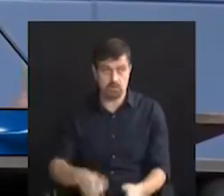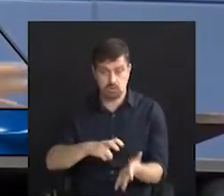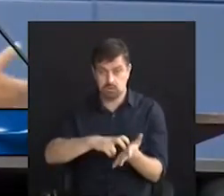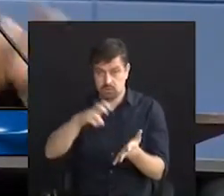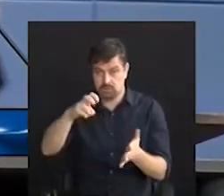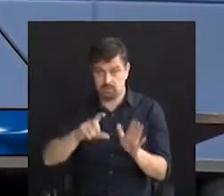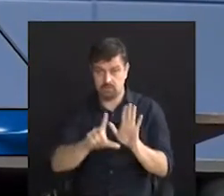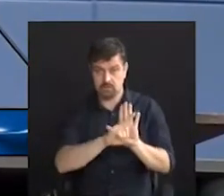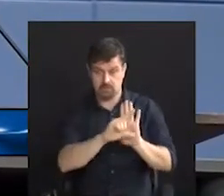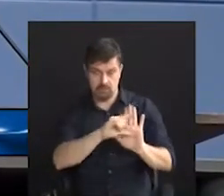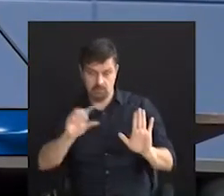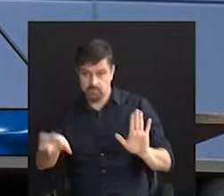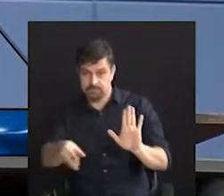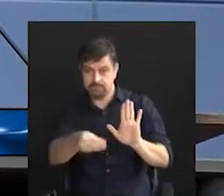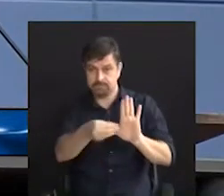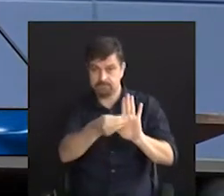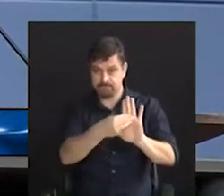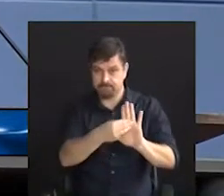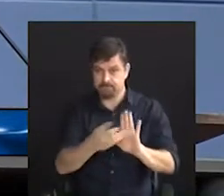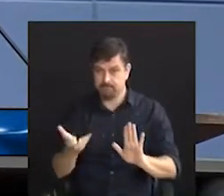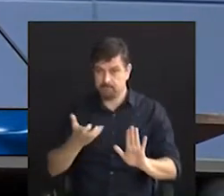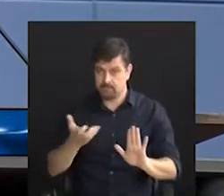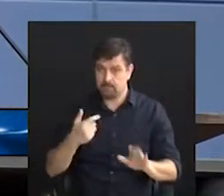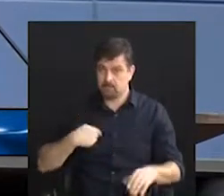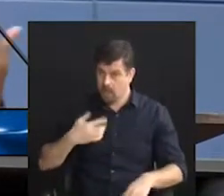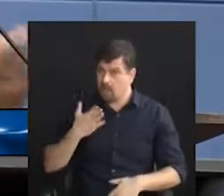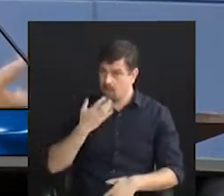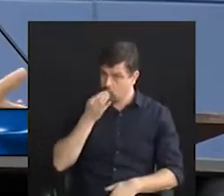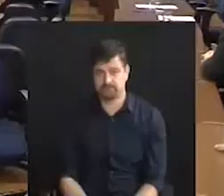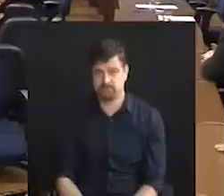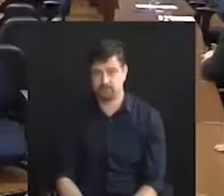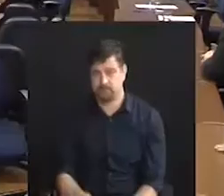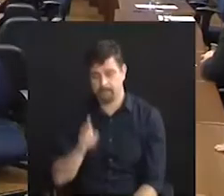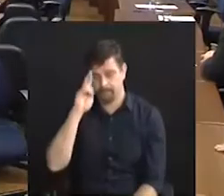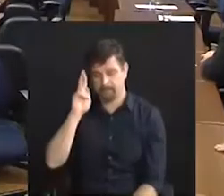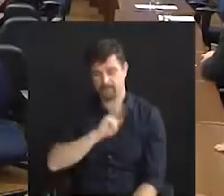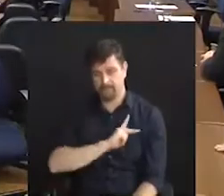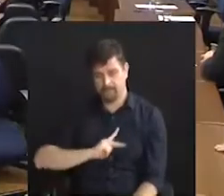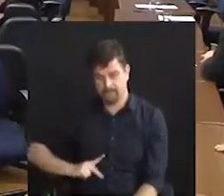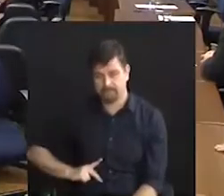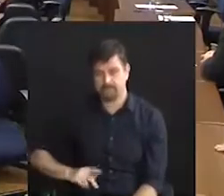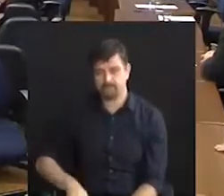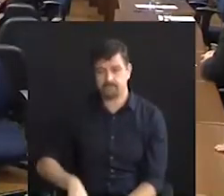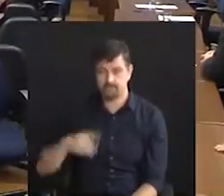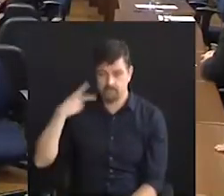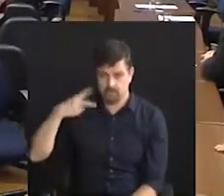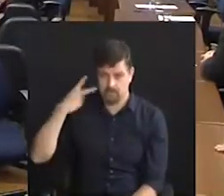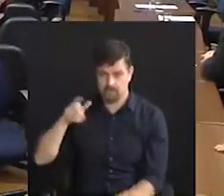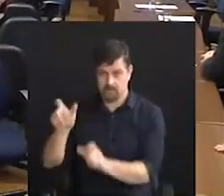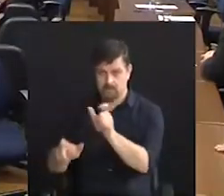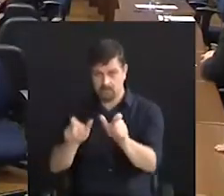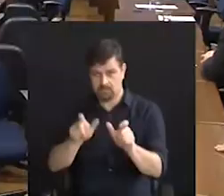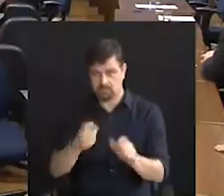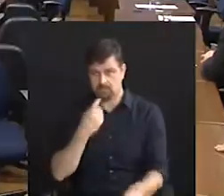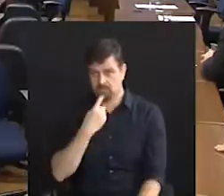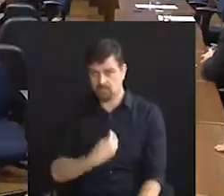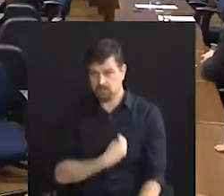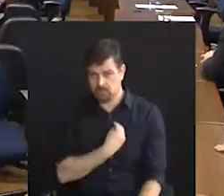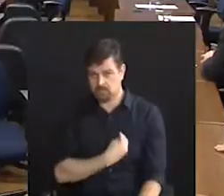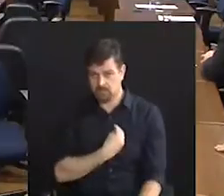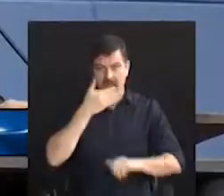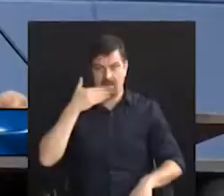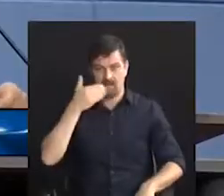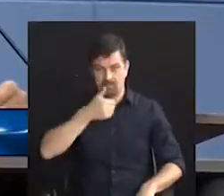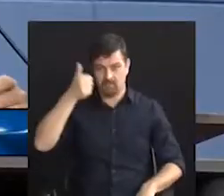Luiz Carlos Rossini, do PV, autor de cinco emendas rejeitadas, falou que a discussão de alguns pontos ficará para um outro